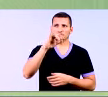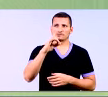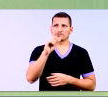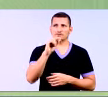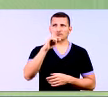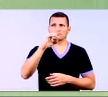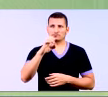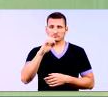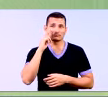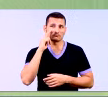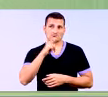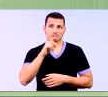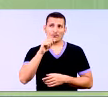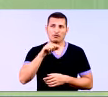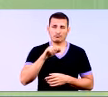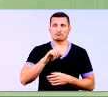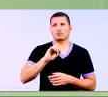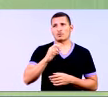velocidade ou não.